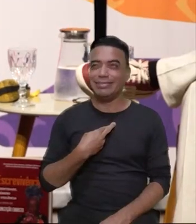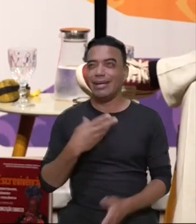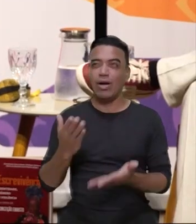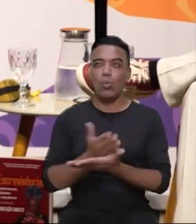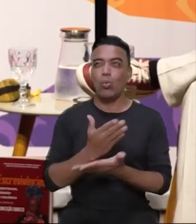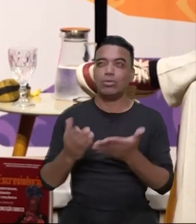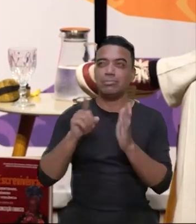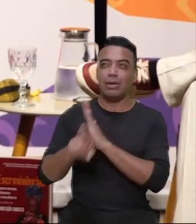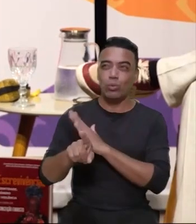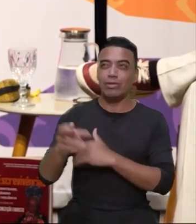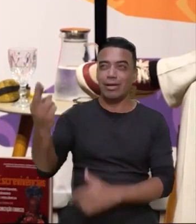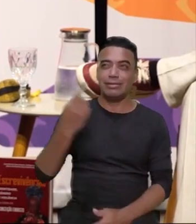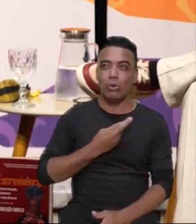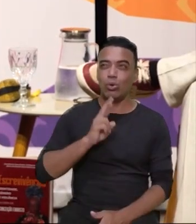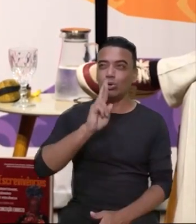determinadas perguntas.